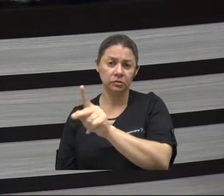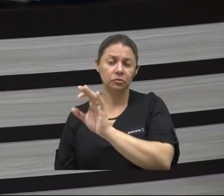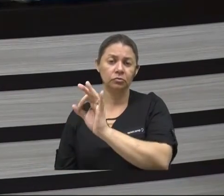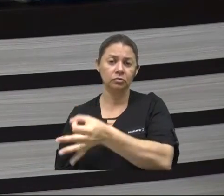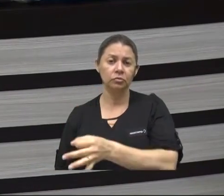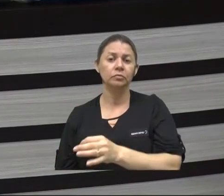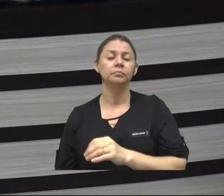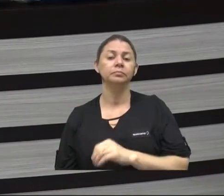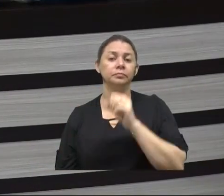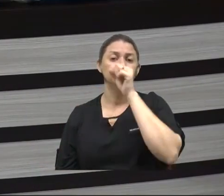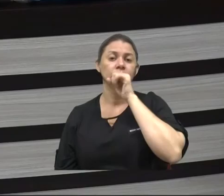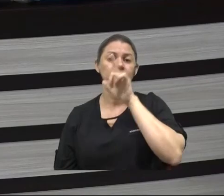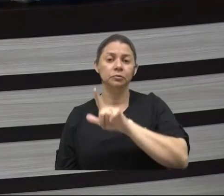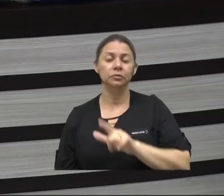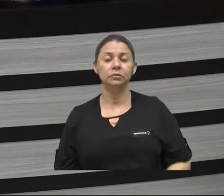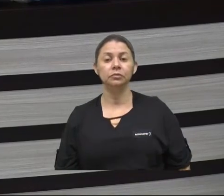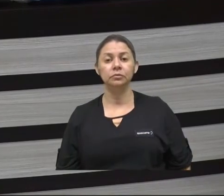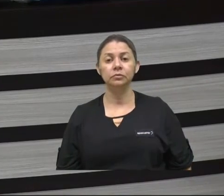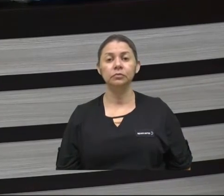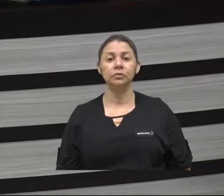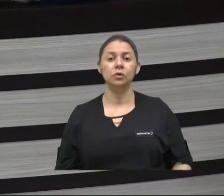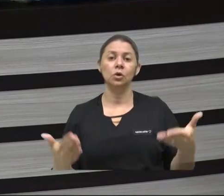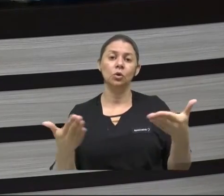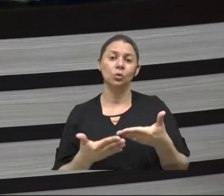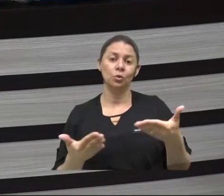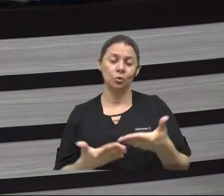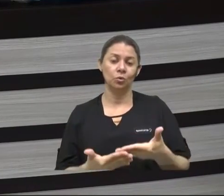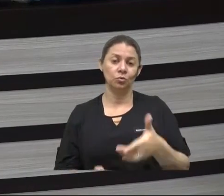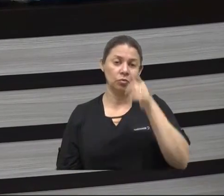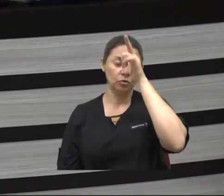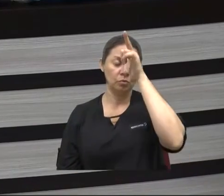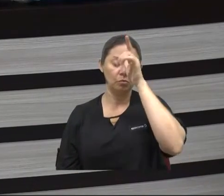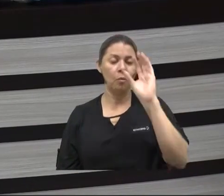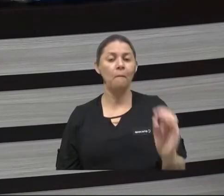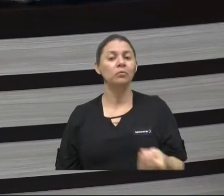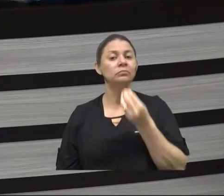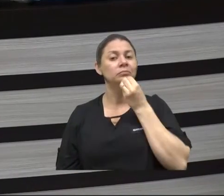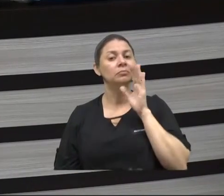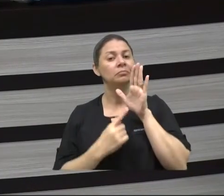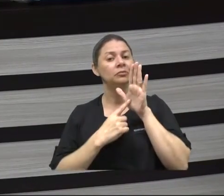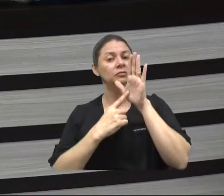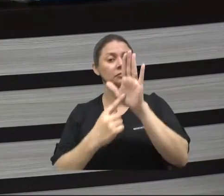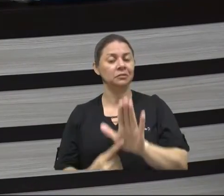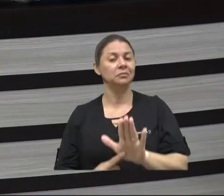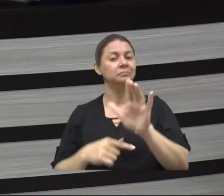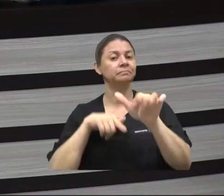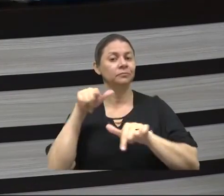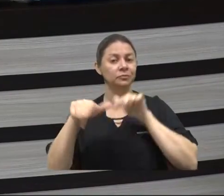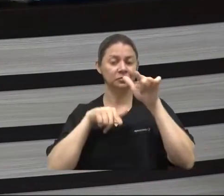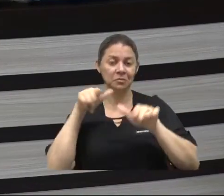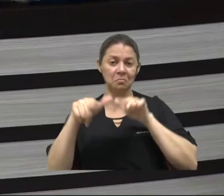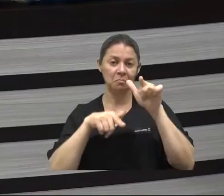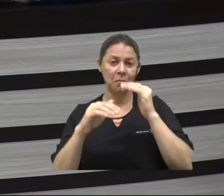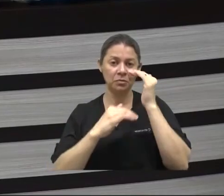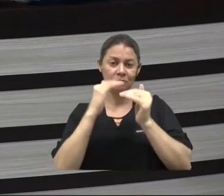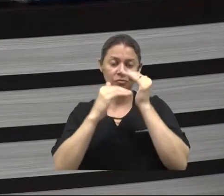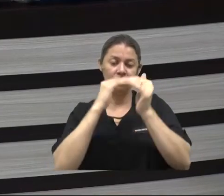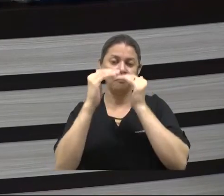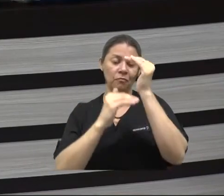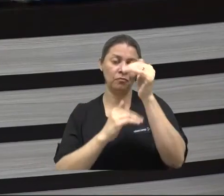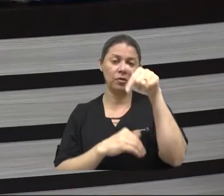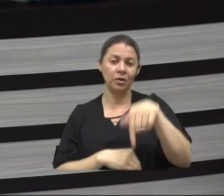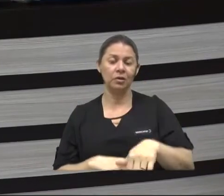gostaria que o Alemão tivesse a oportunidade de mostrar o trabalho que ele pode fazer aqui na Câmara Municipal.